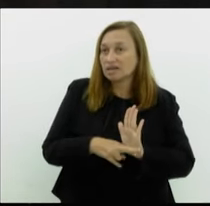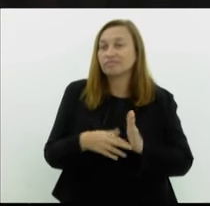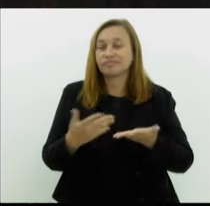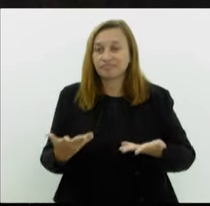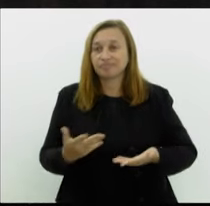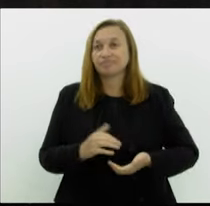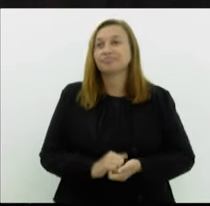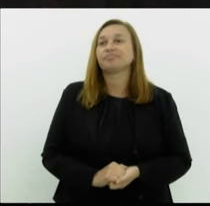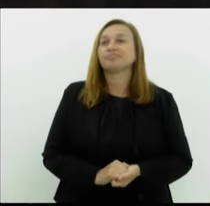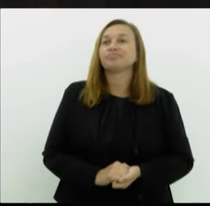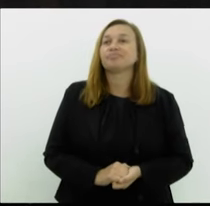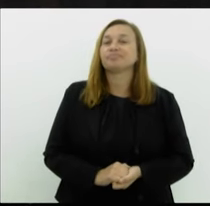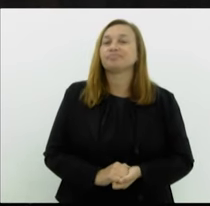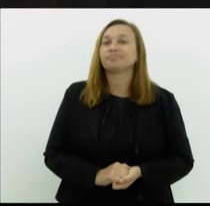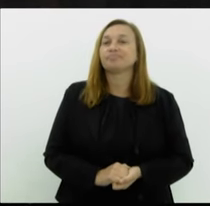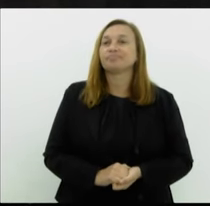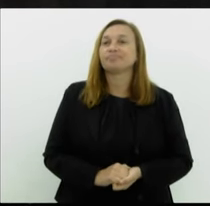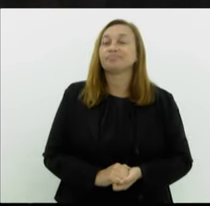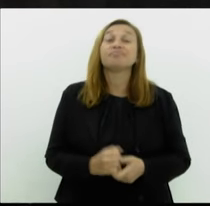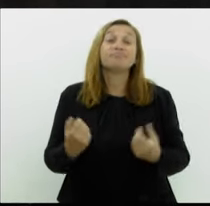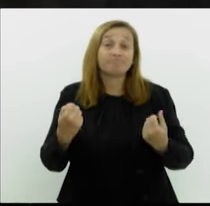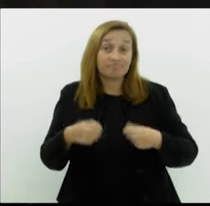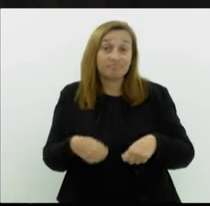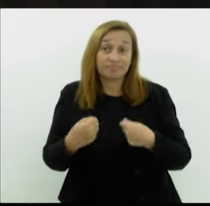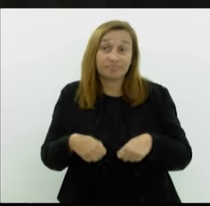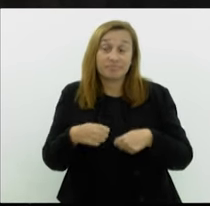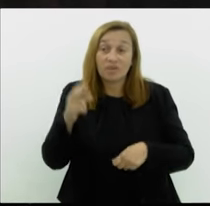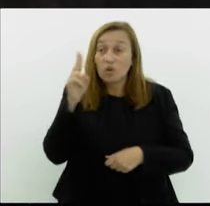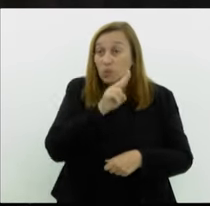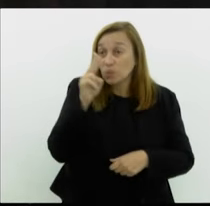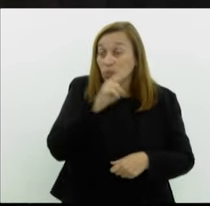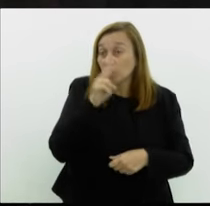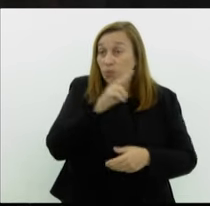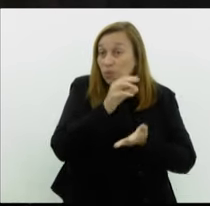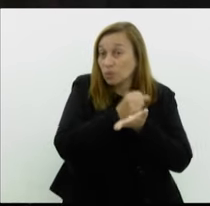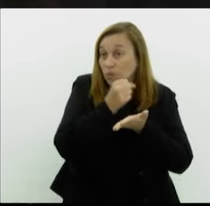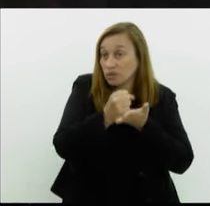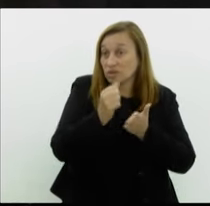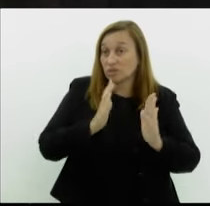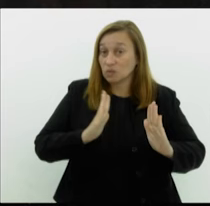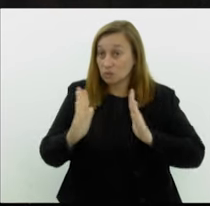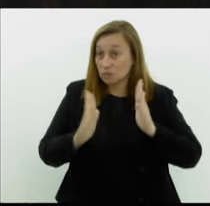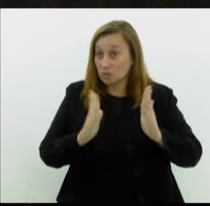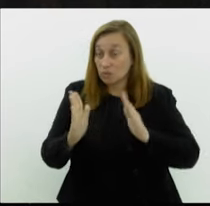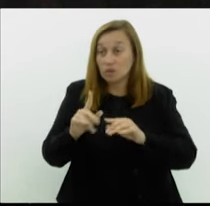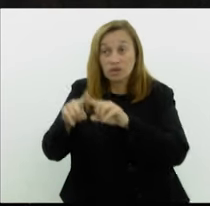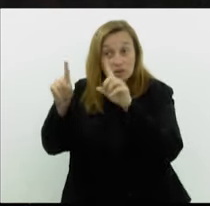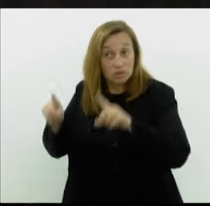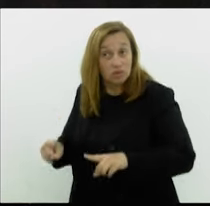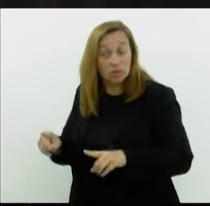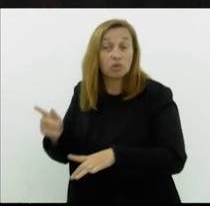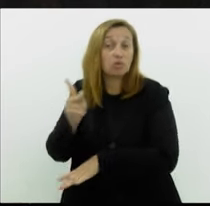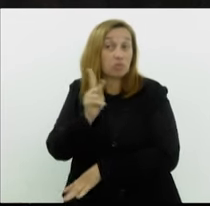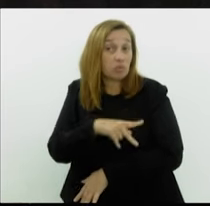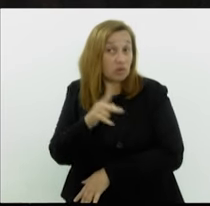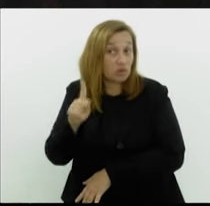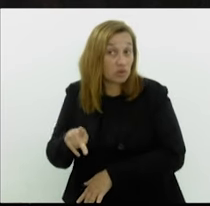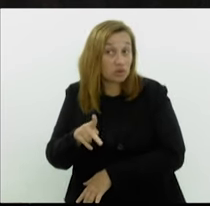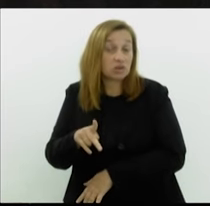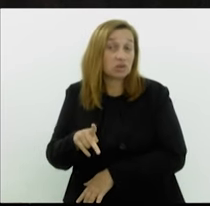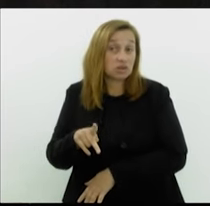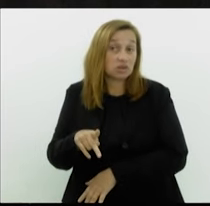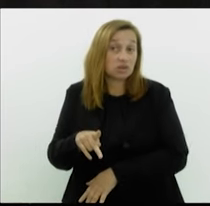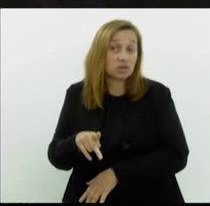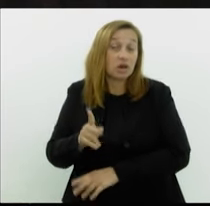maneira, há uma necessidade imediata da contratação de servidores, de professores no magistério